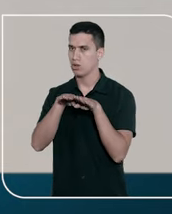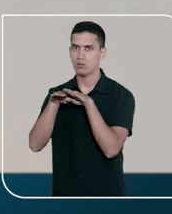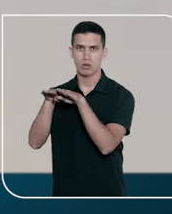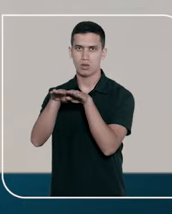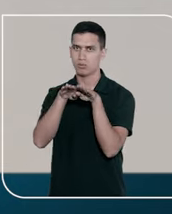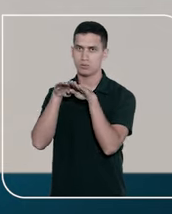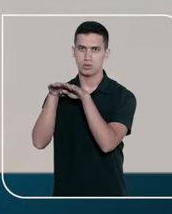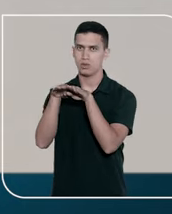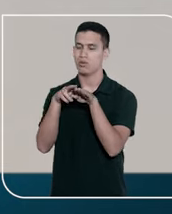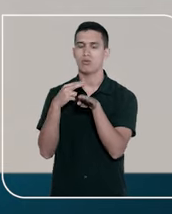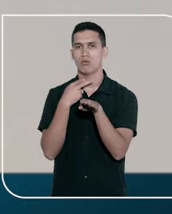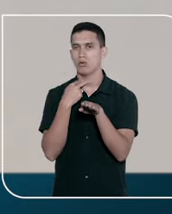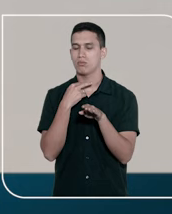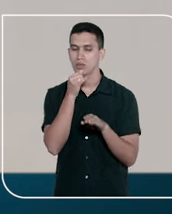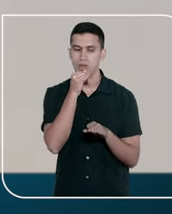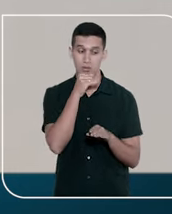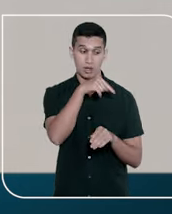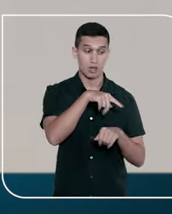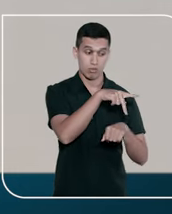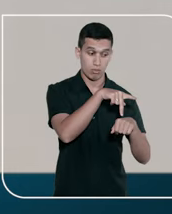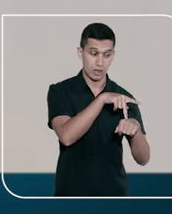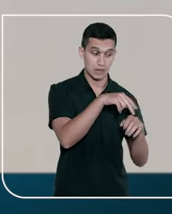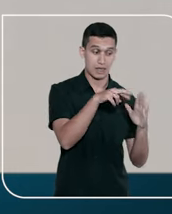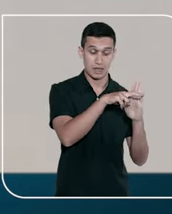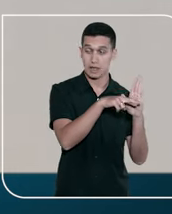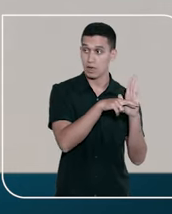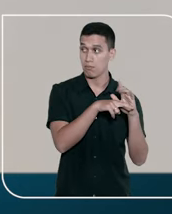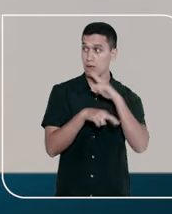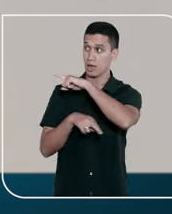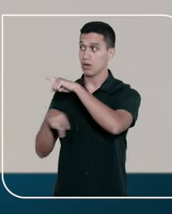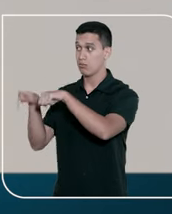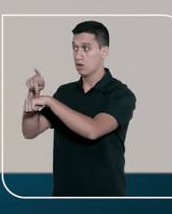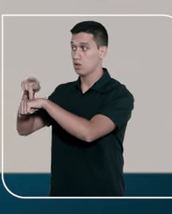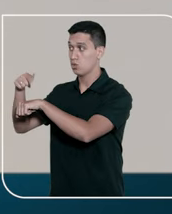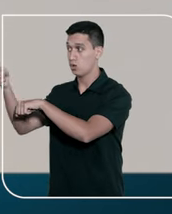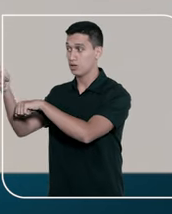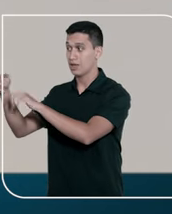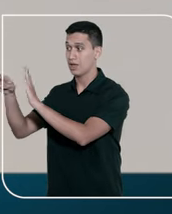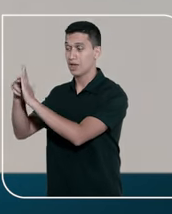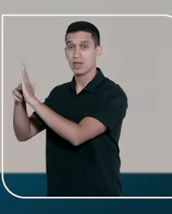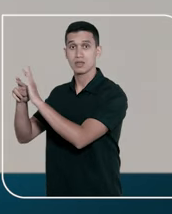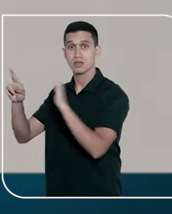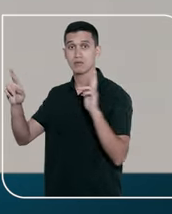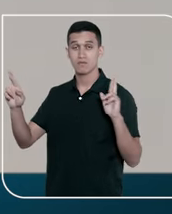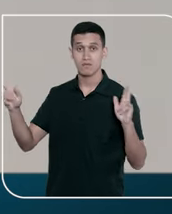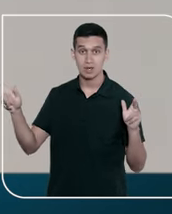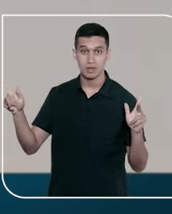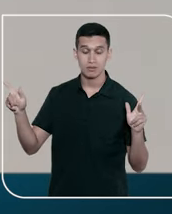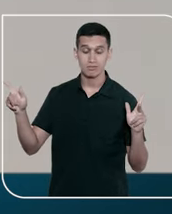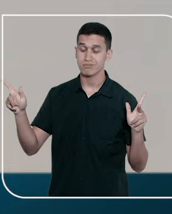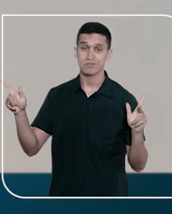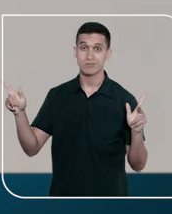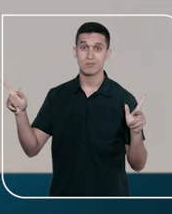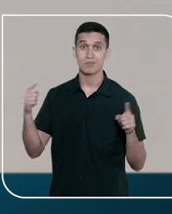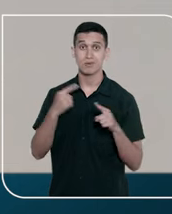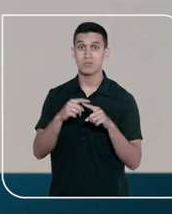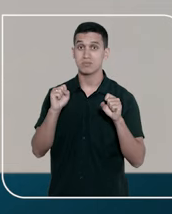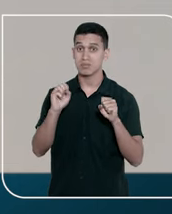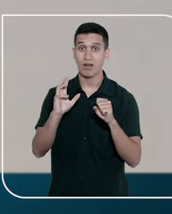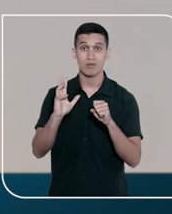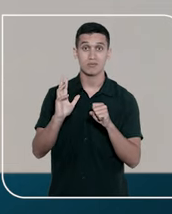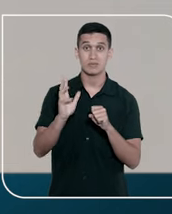ter uma regra no país de origem e uma regra diferente no país de destino, sob pena de se criar uma situação